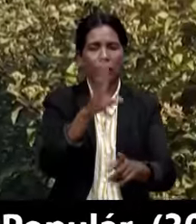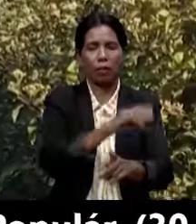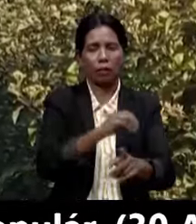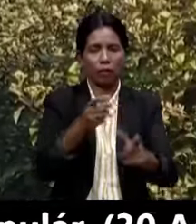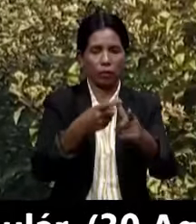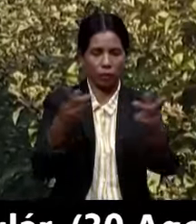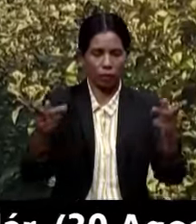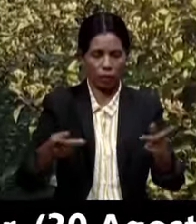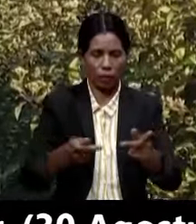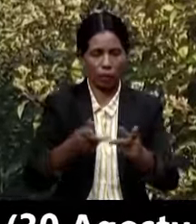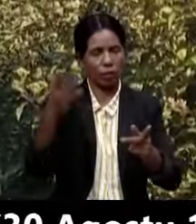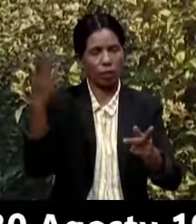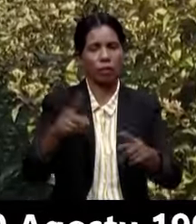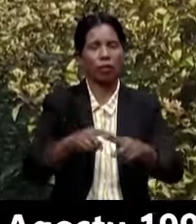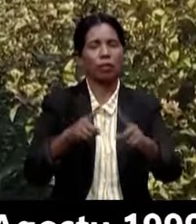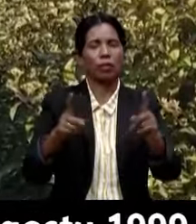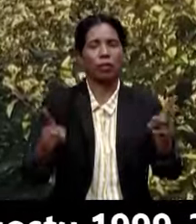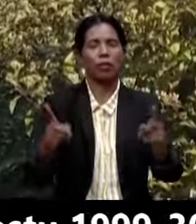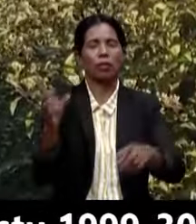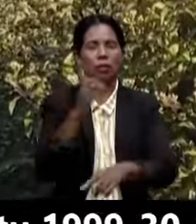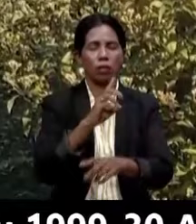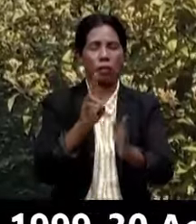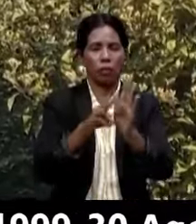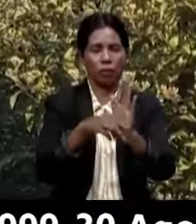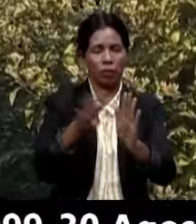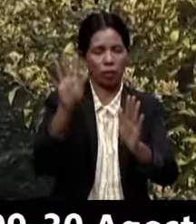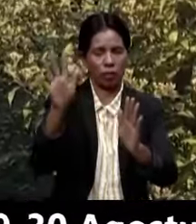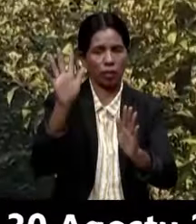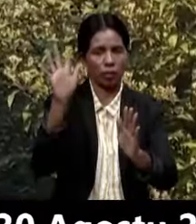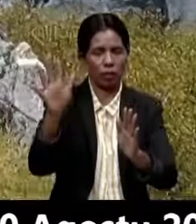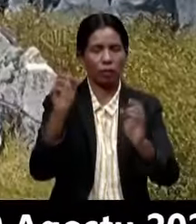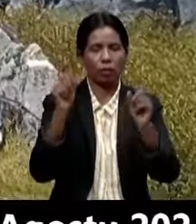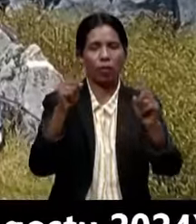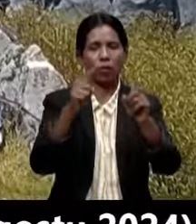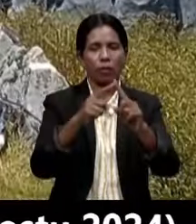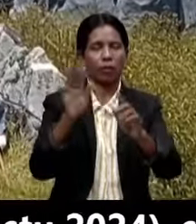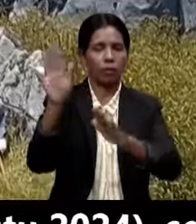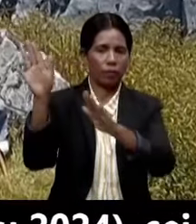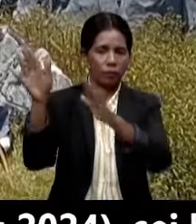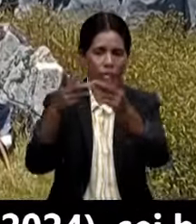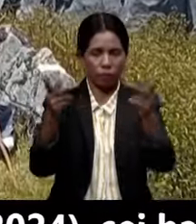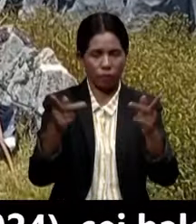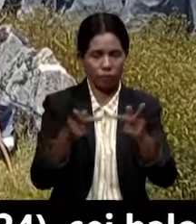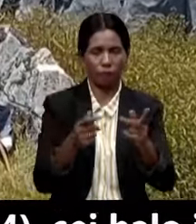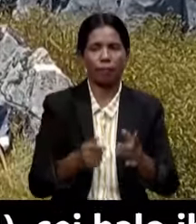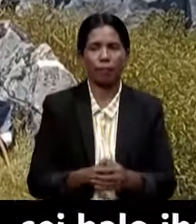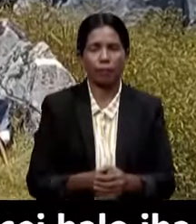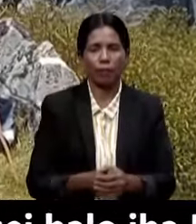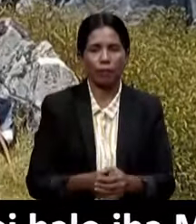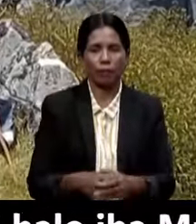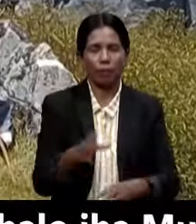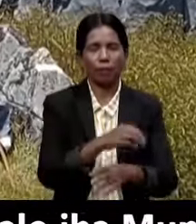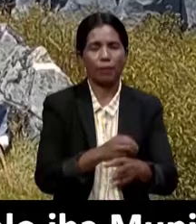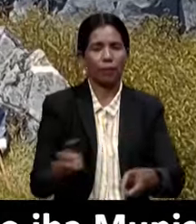siti turistiko refere mais ou menos lori oras hat lai lima bele tona iha fatin refere. Tuir dalam ba estatua